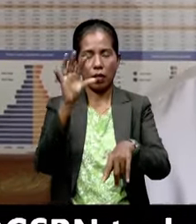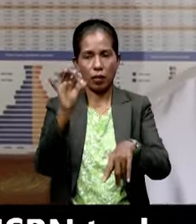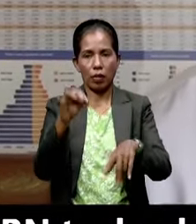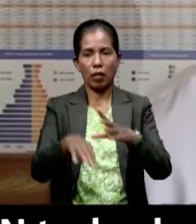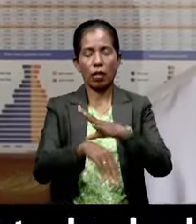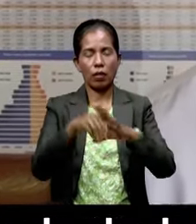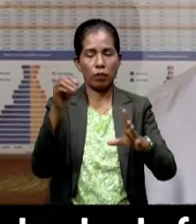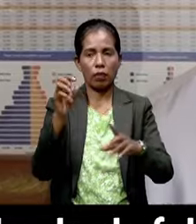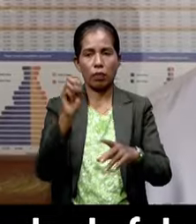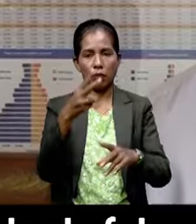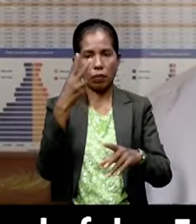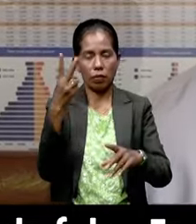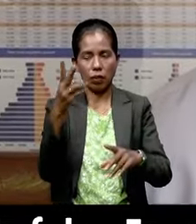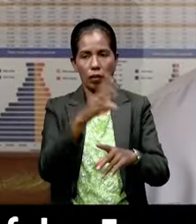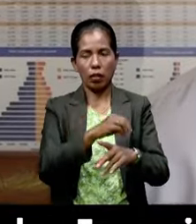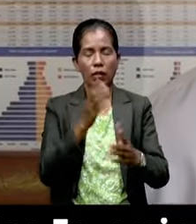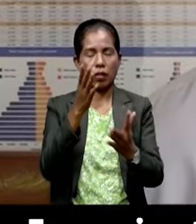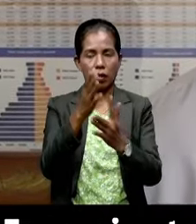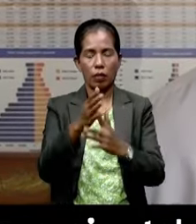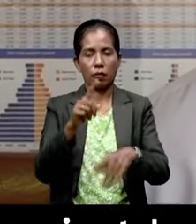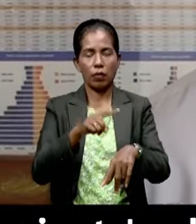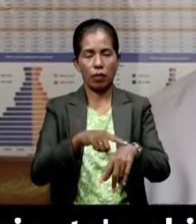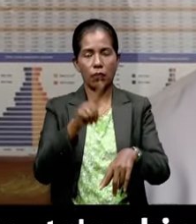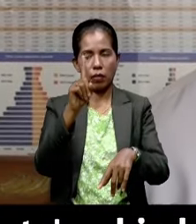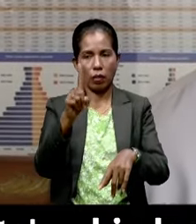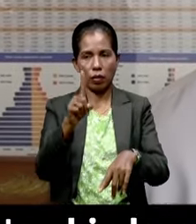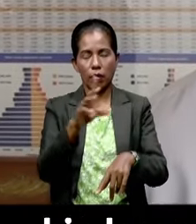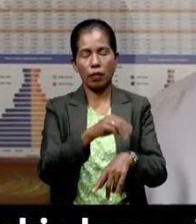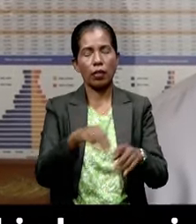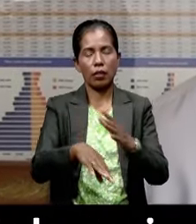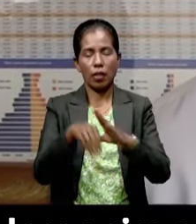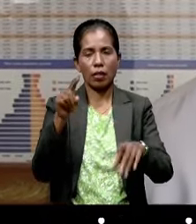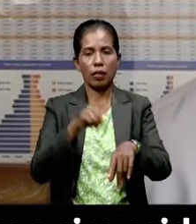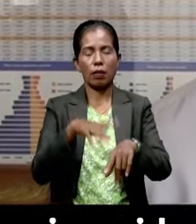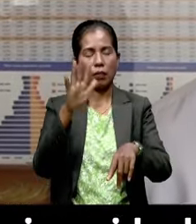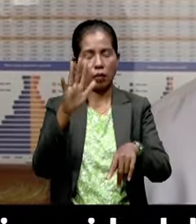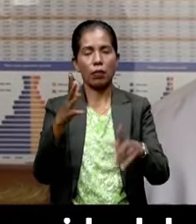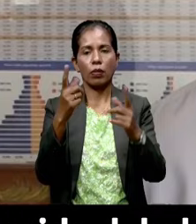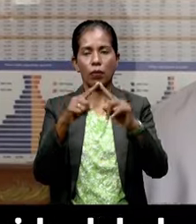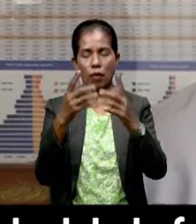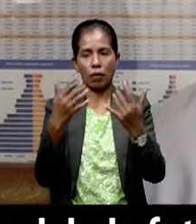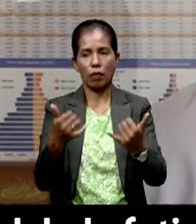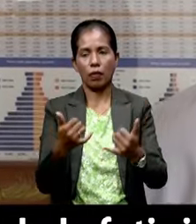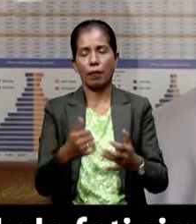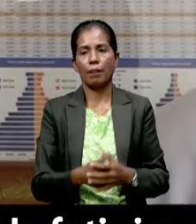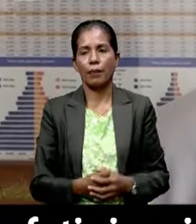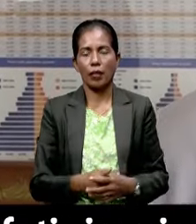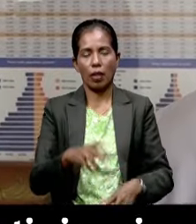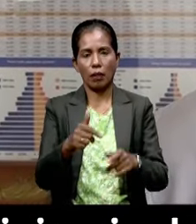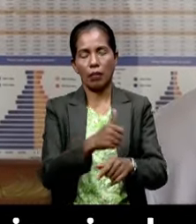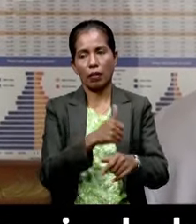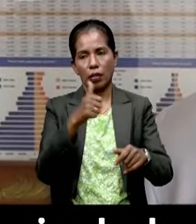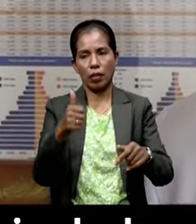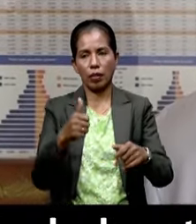fali 12 horas no tama 1:30 no 5:30 mas ver realidade balu sei